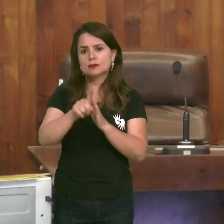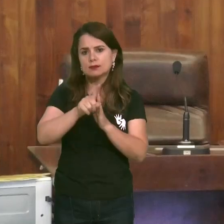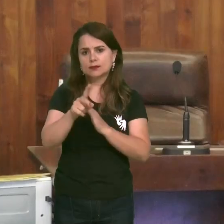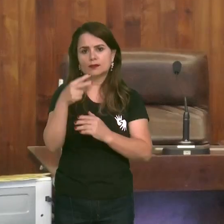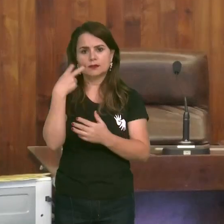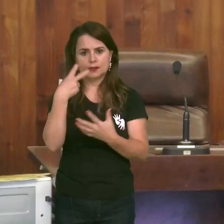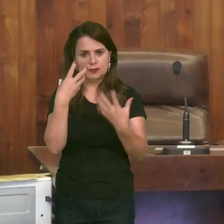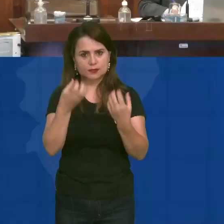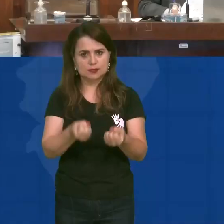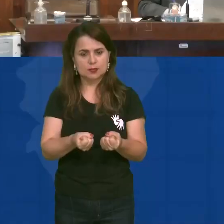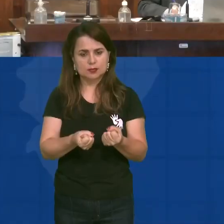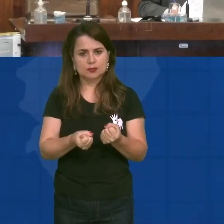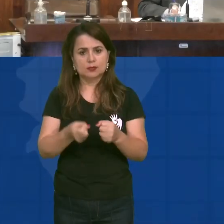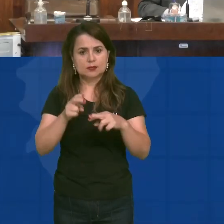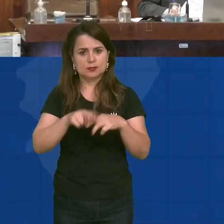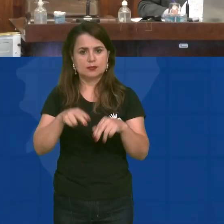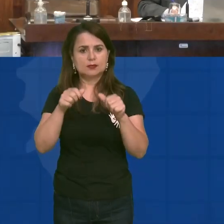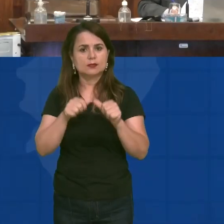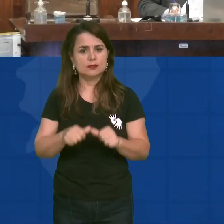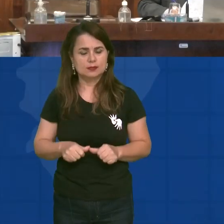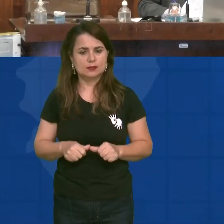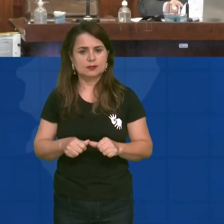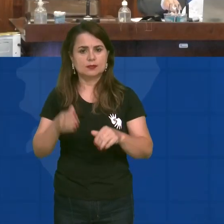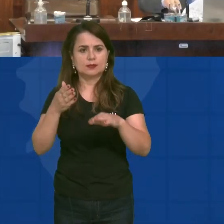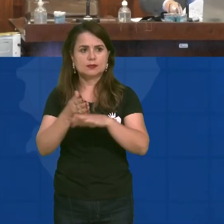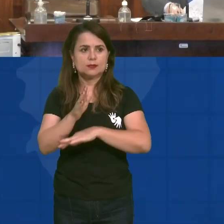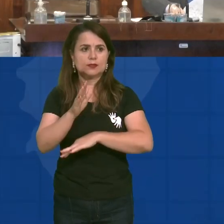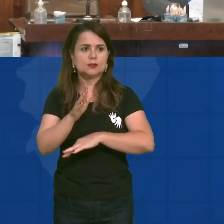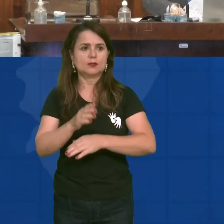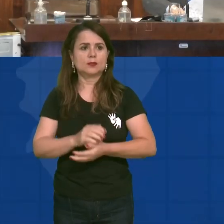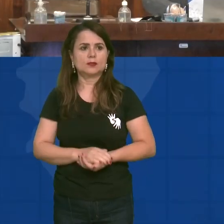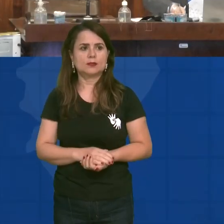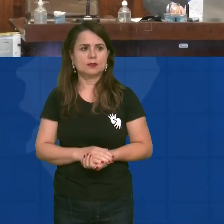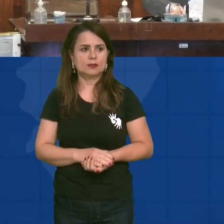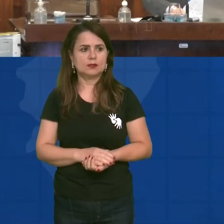requerimento permanecem como se encontra requerimento aprovado